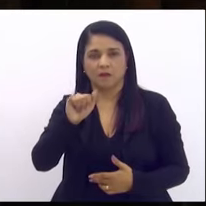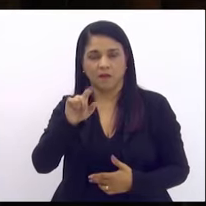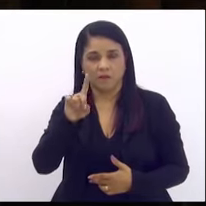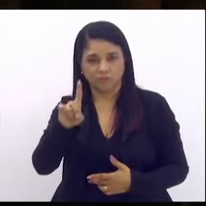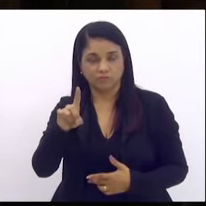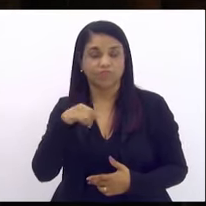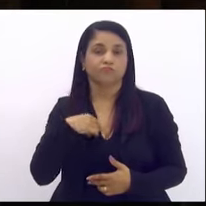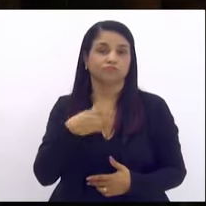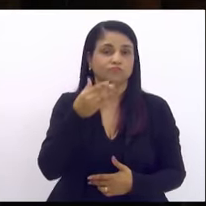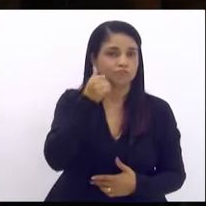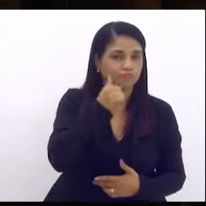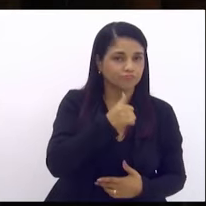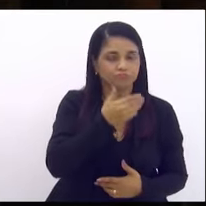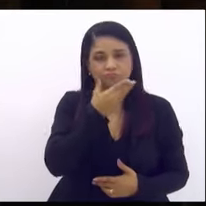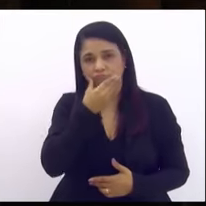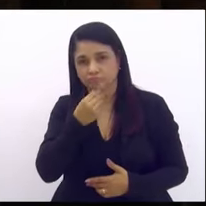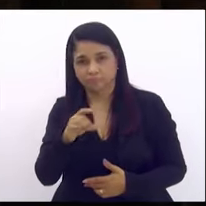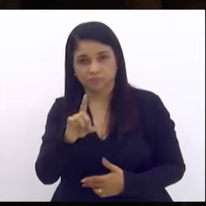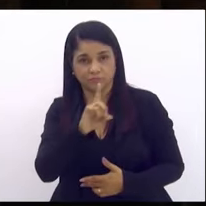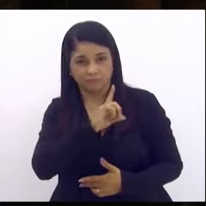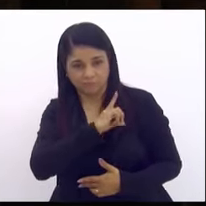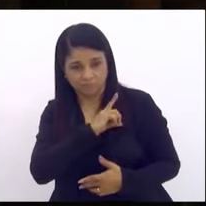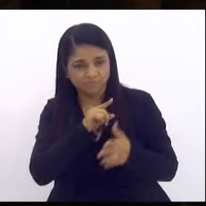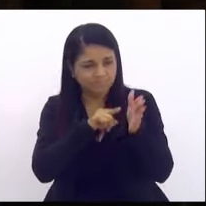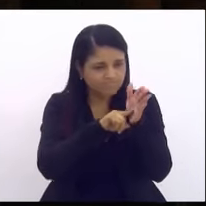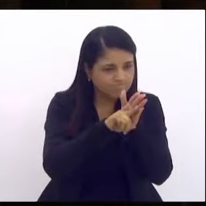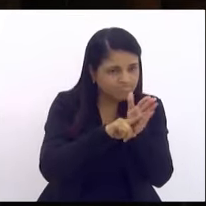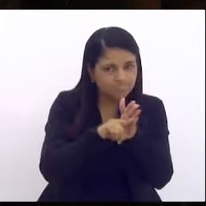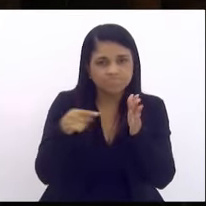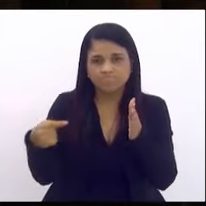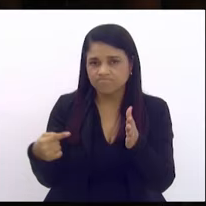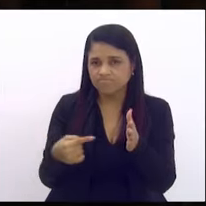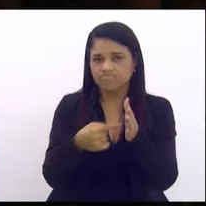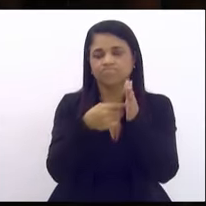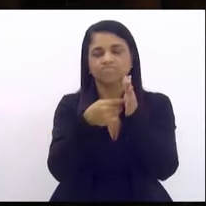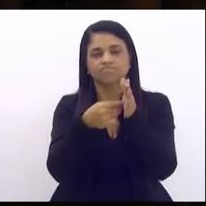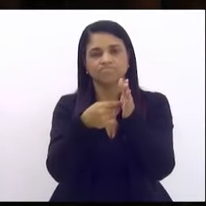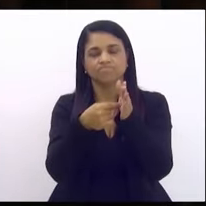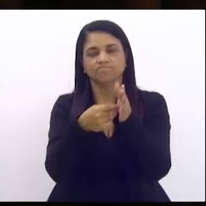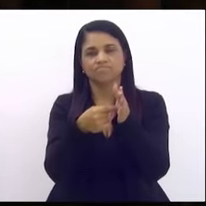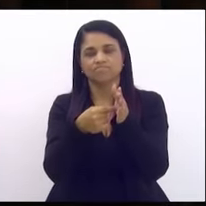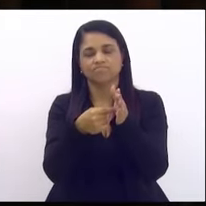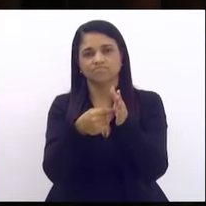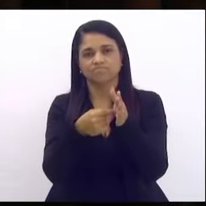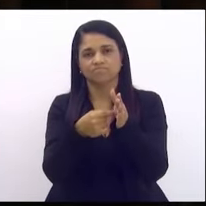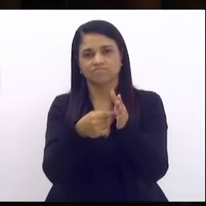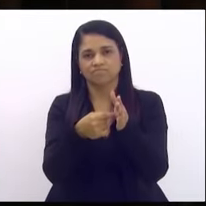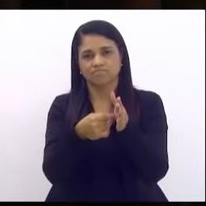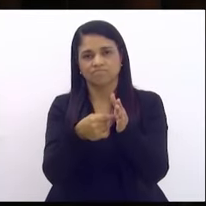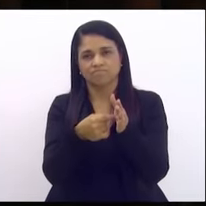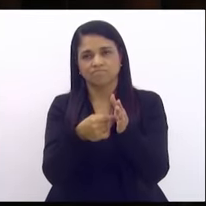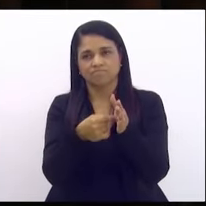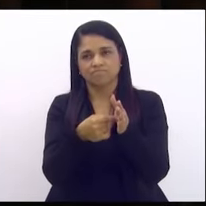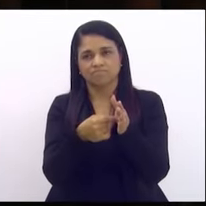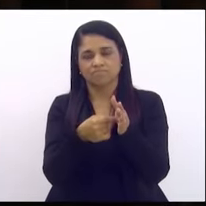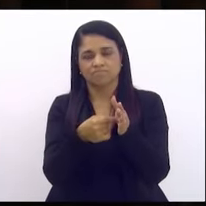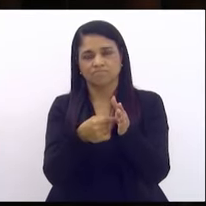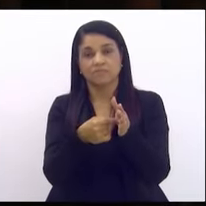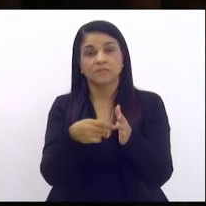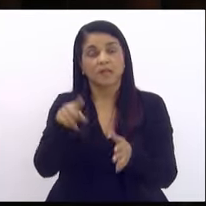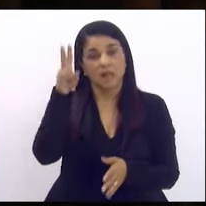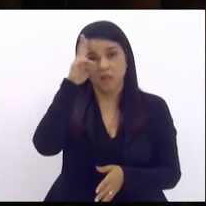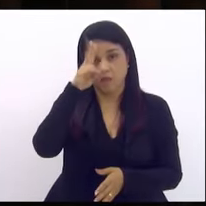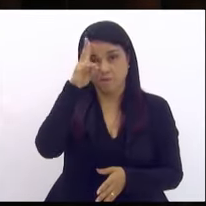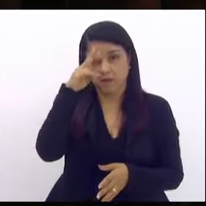lá puderam aferir e a denúncia que nós estamos fazendo mas também lembrar que a